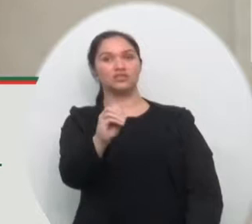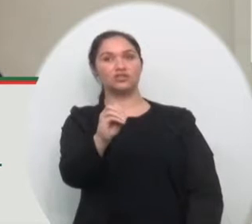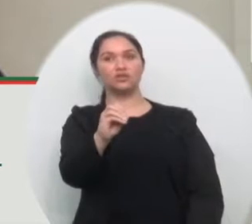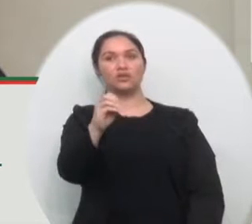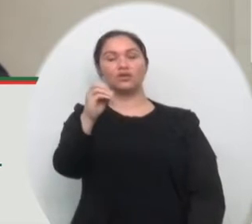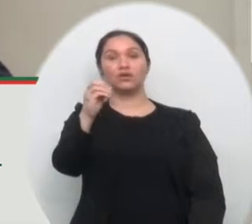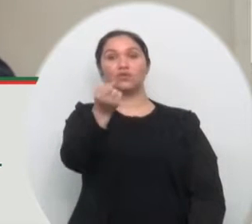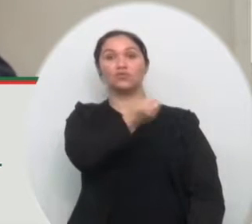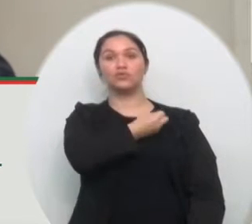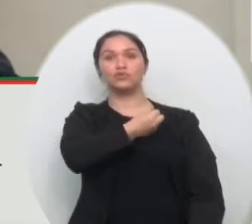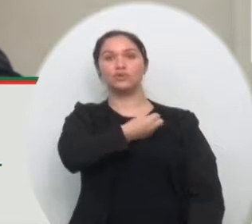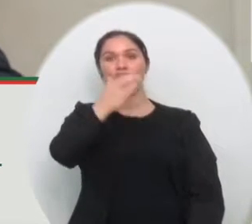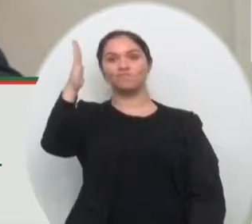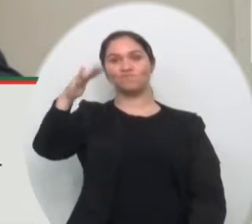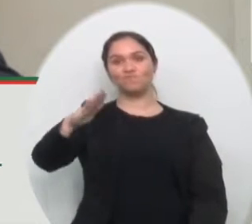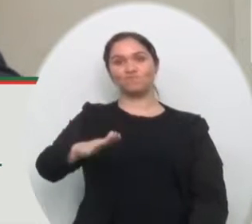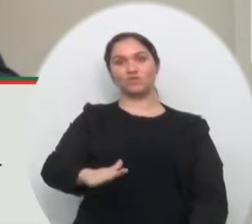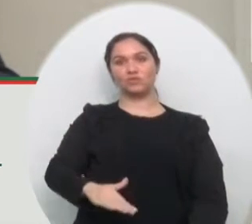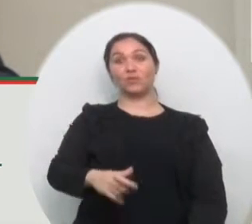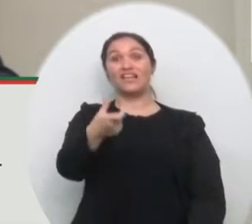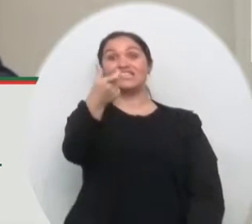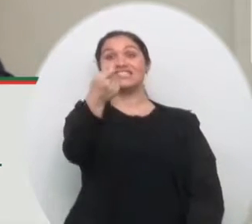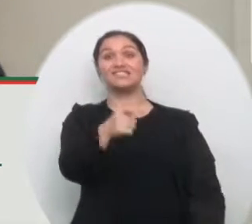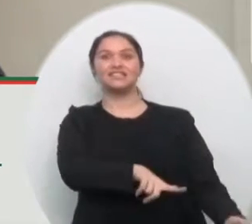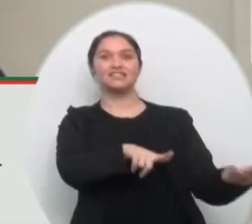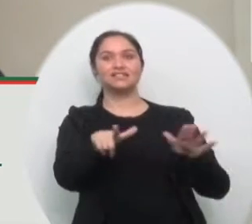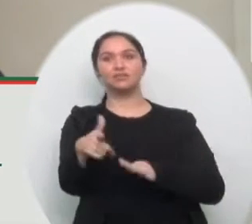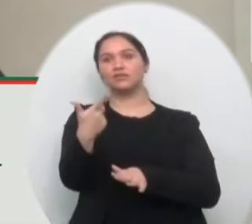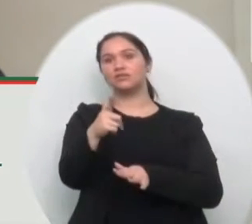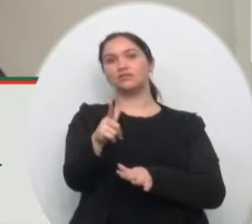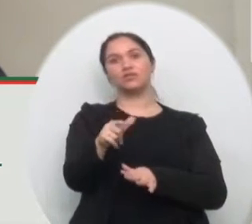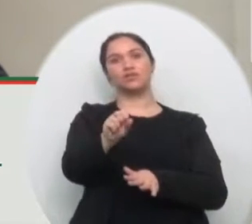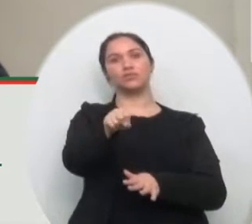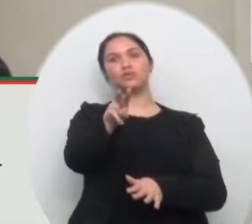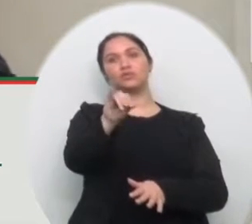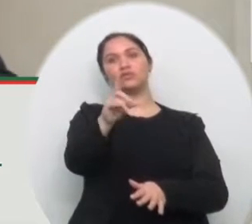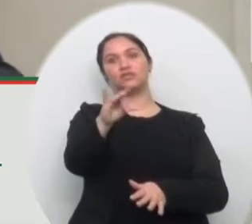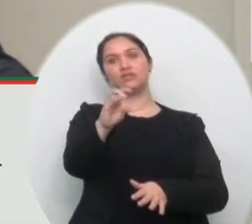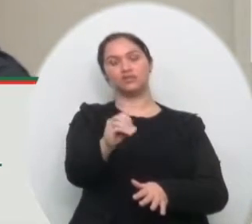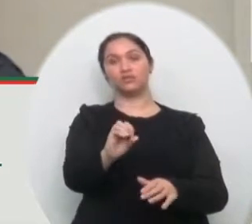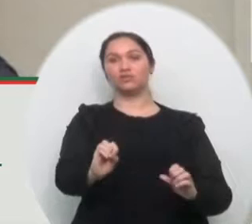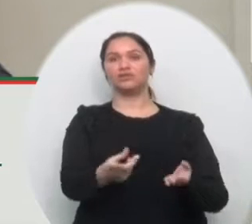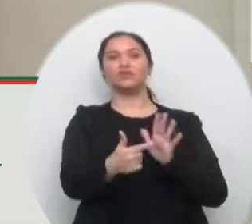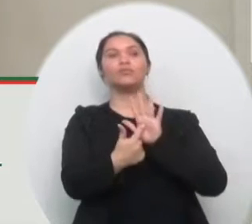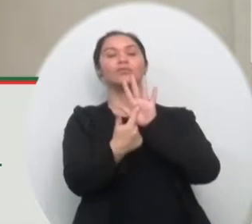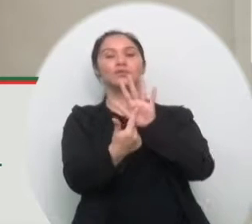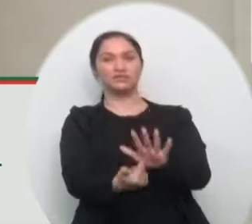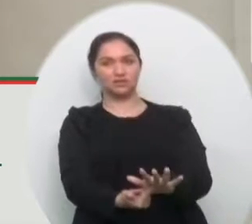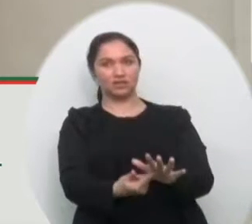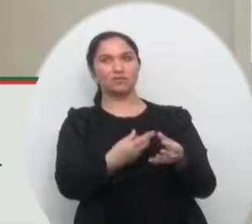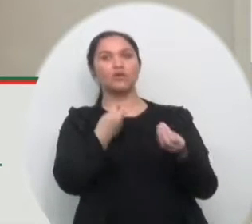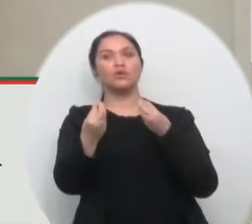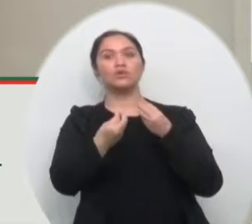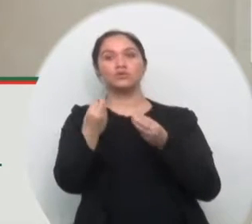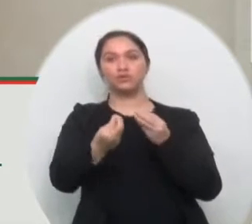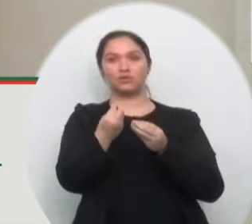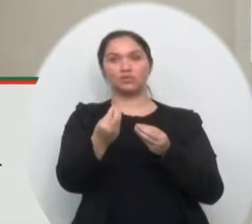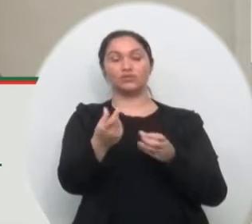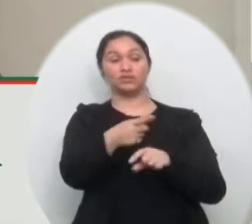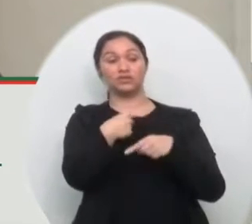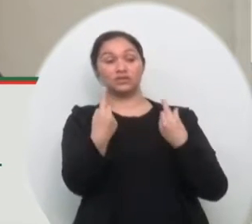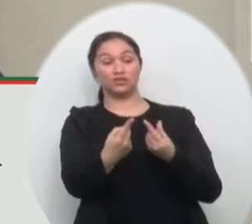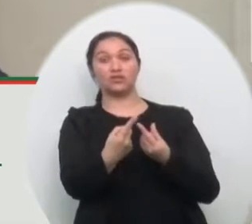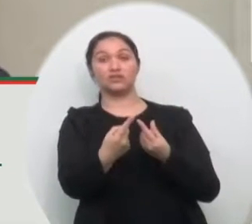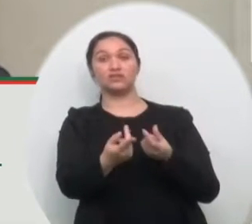6 semanas sem nenhum caso de suicídio. Isso é uma prova real de que, se nós falarmos do assunto, nós